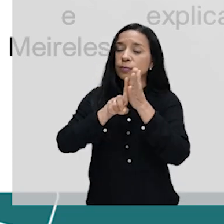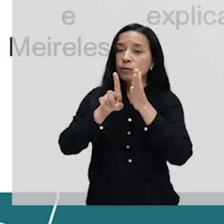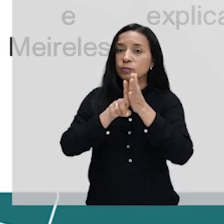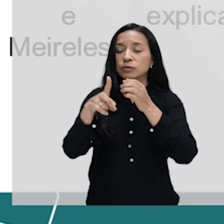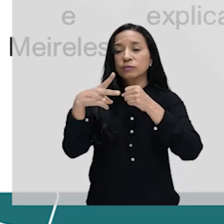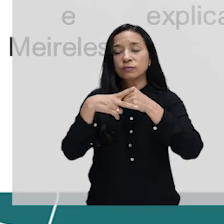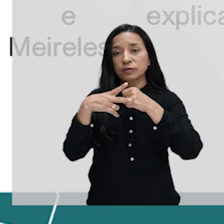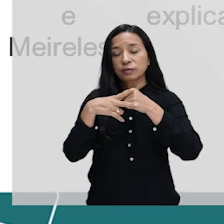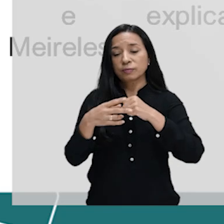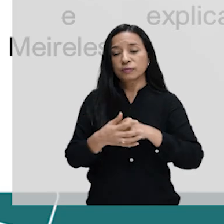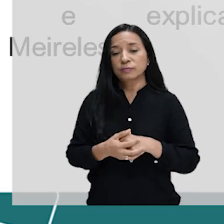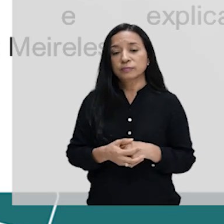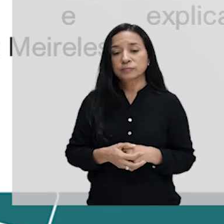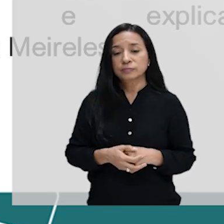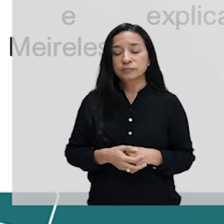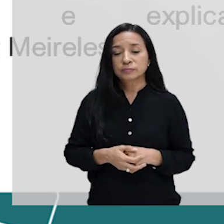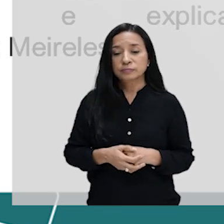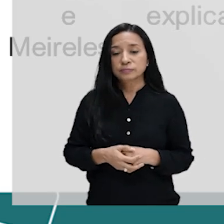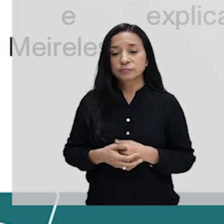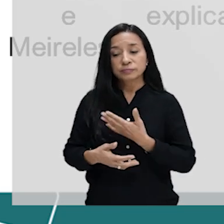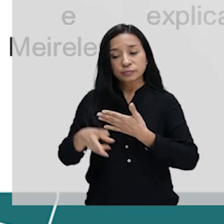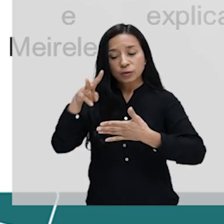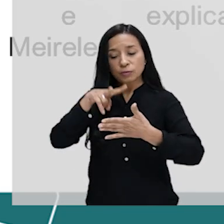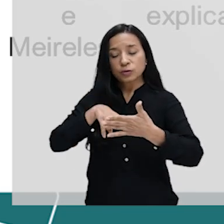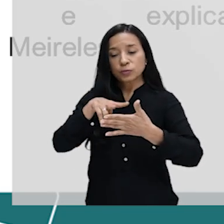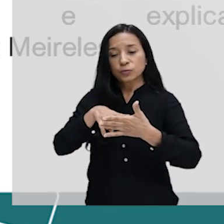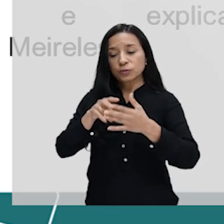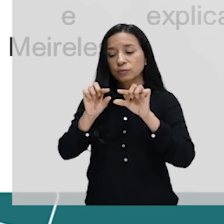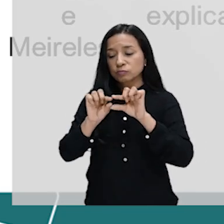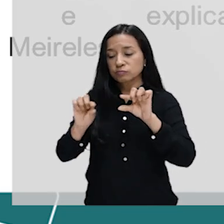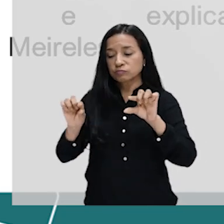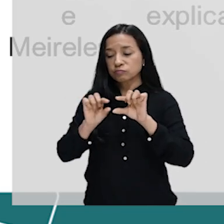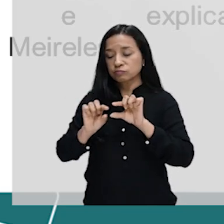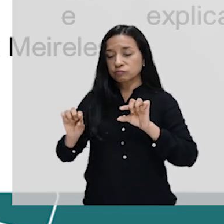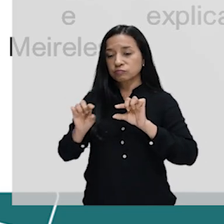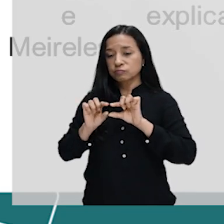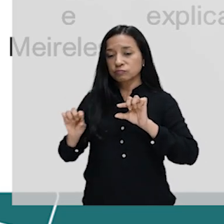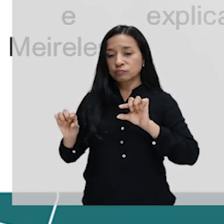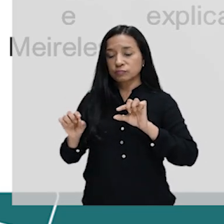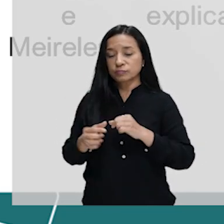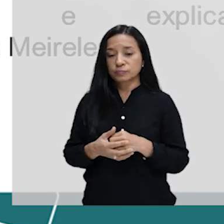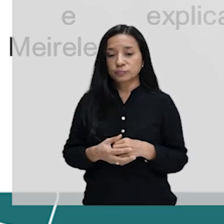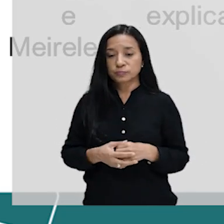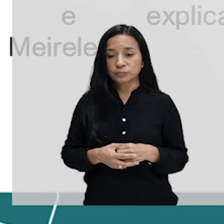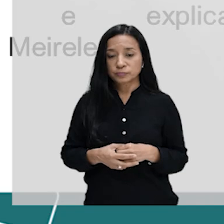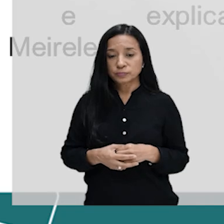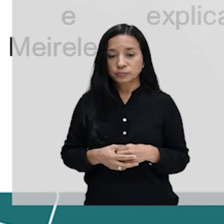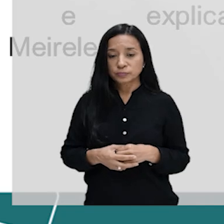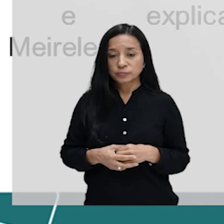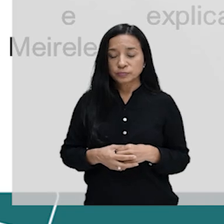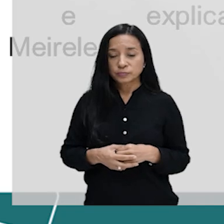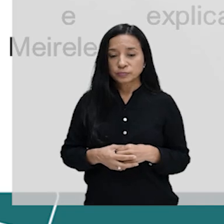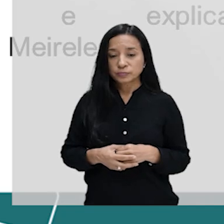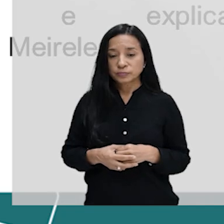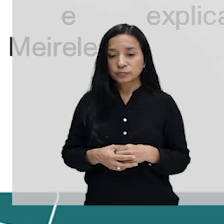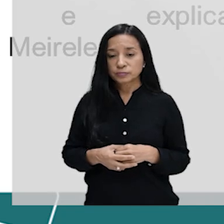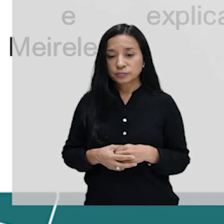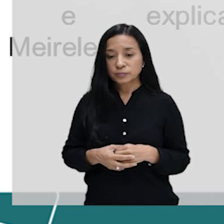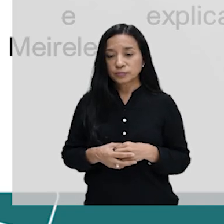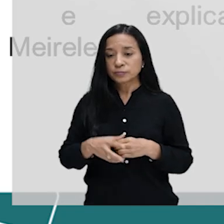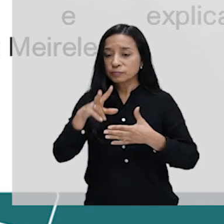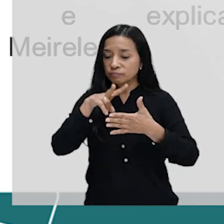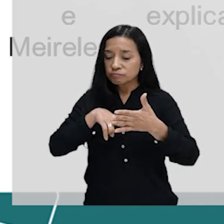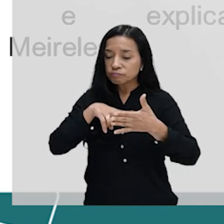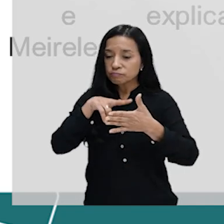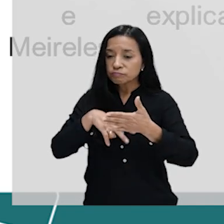sujeito. A Felizarda é ela, ali no caso, um predicativo. Os pronomes